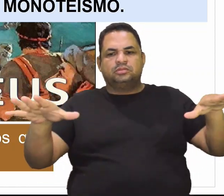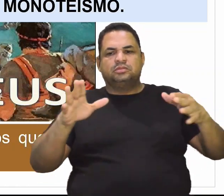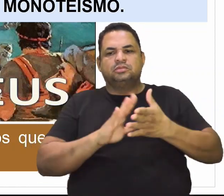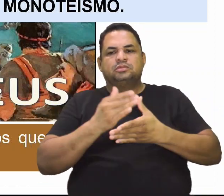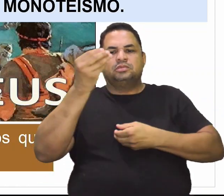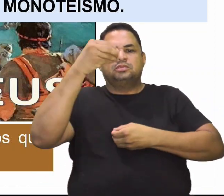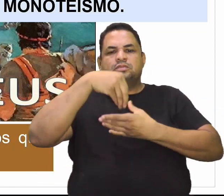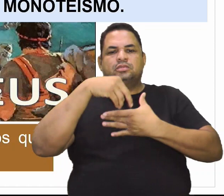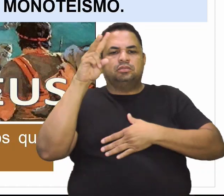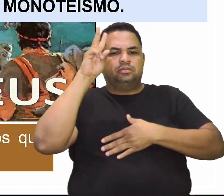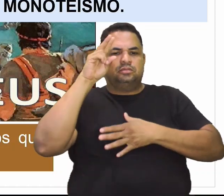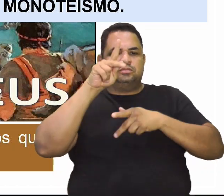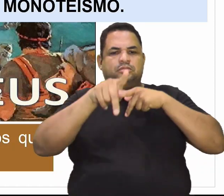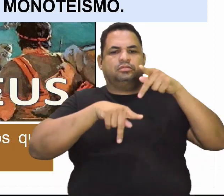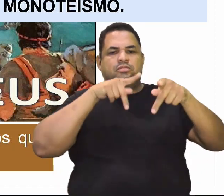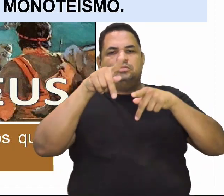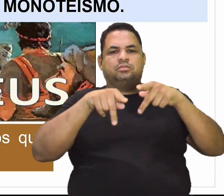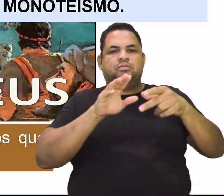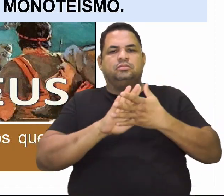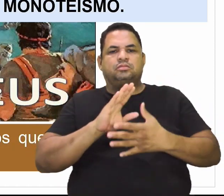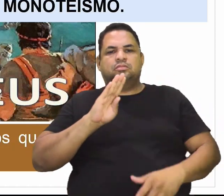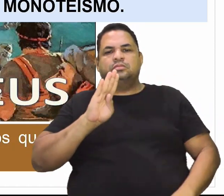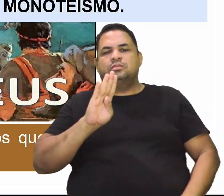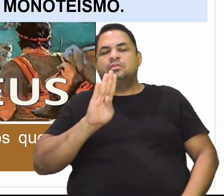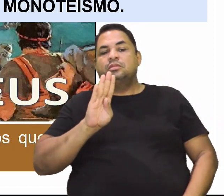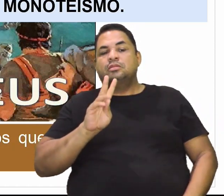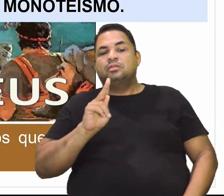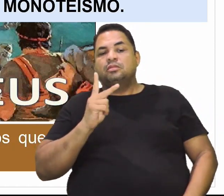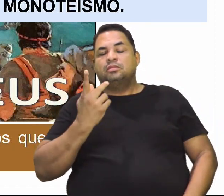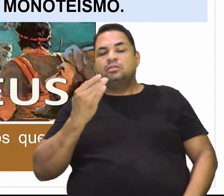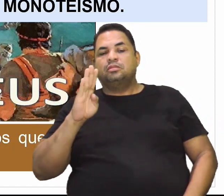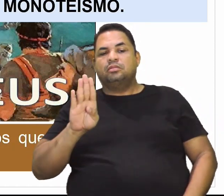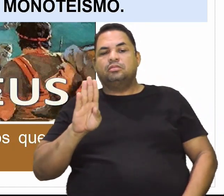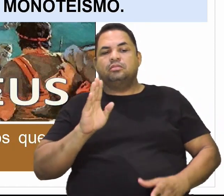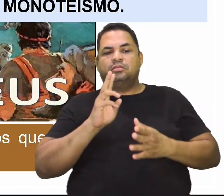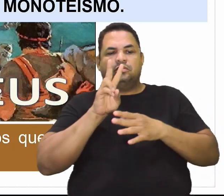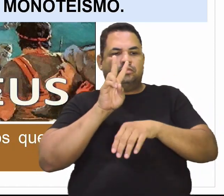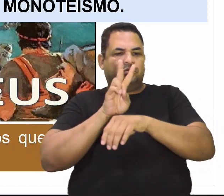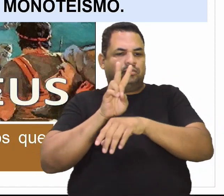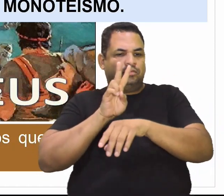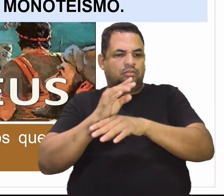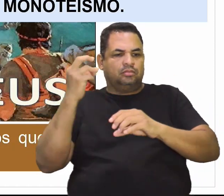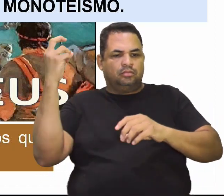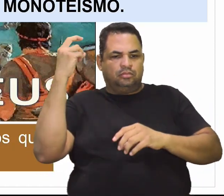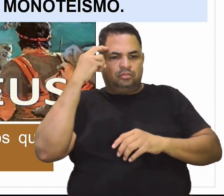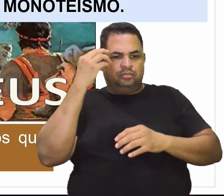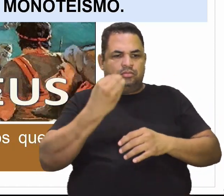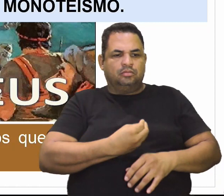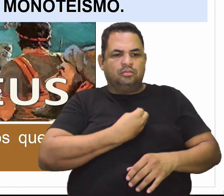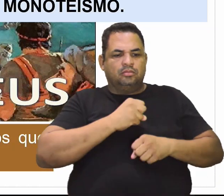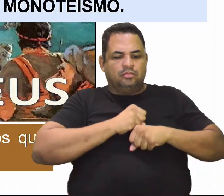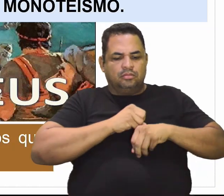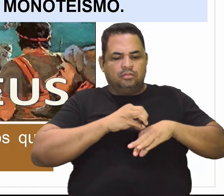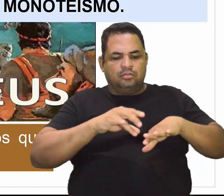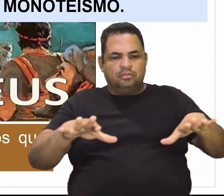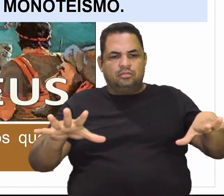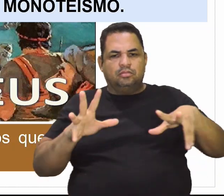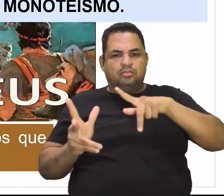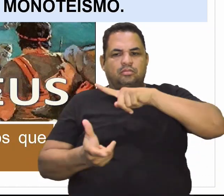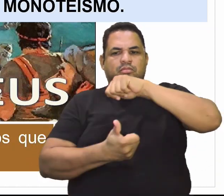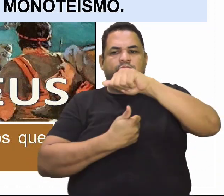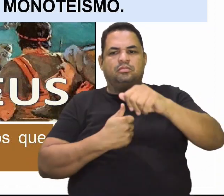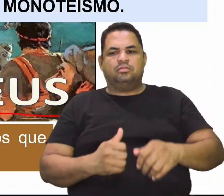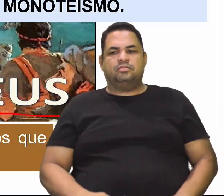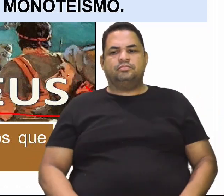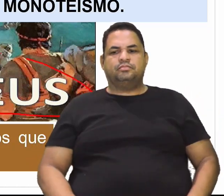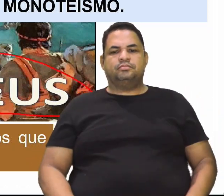parte da história do povo hebreu, que conseguiram preservar sua cultura, mesmo vivendo espalhado pelo mundo. O povo hebreu, gente,